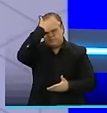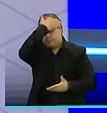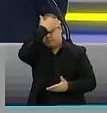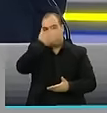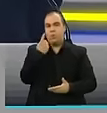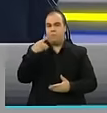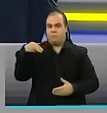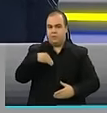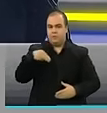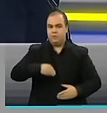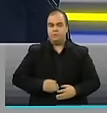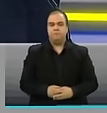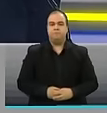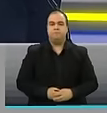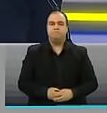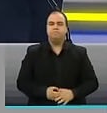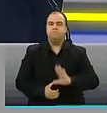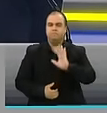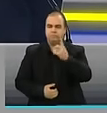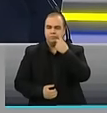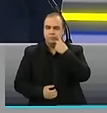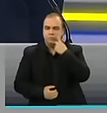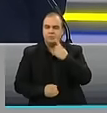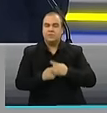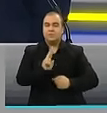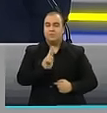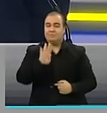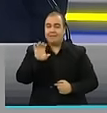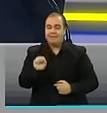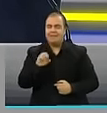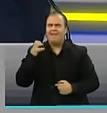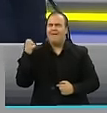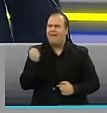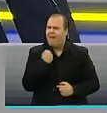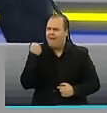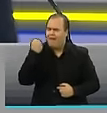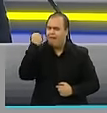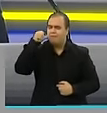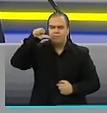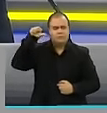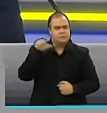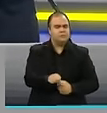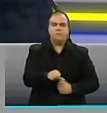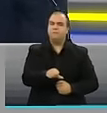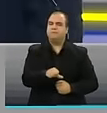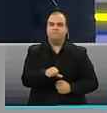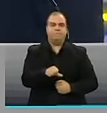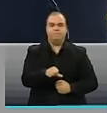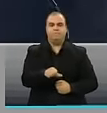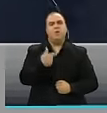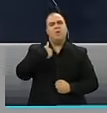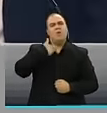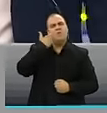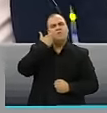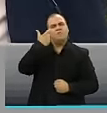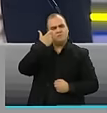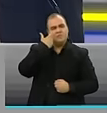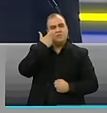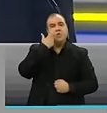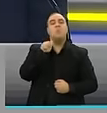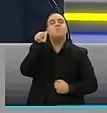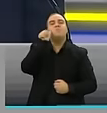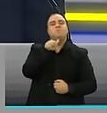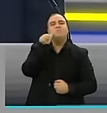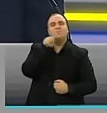minuto. Olha, a situação das UBS é tão grave, mas tão grave, que de repente eu acompanhei um caso de uma